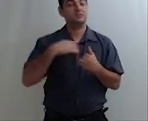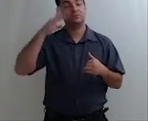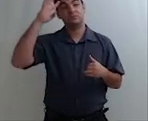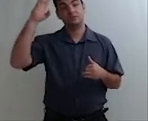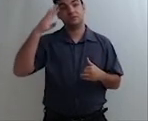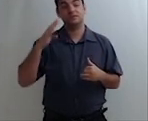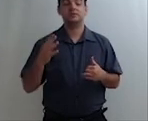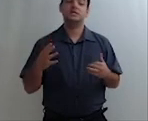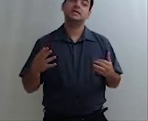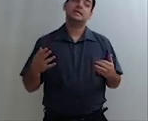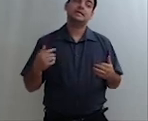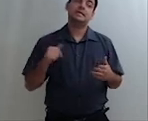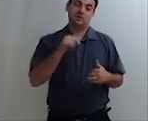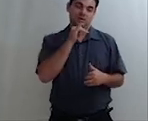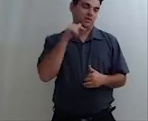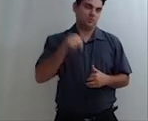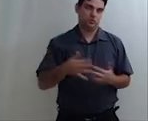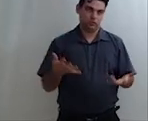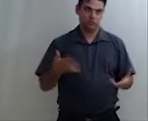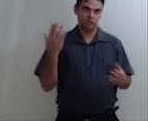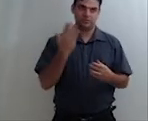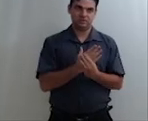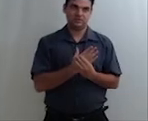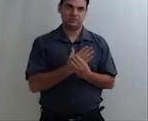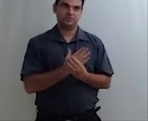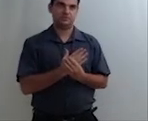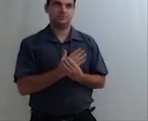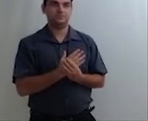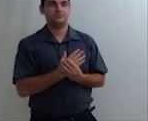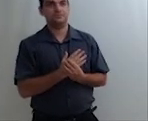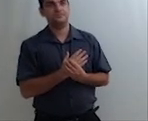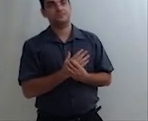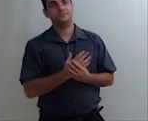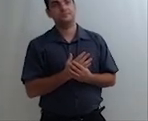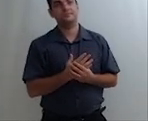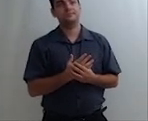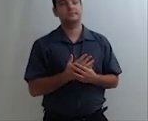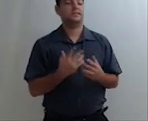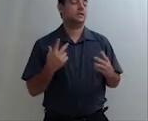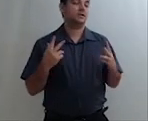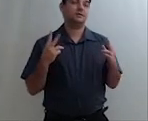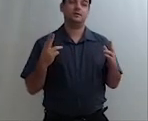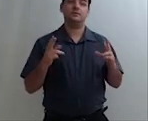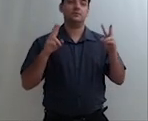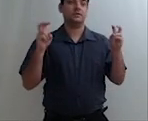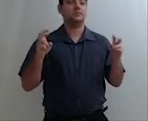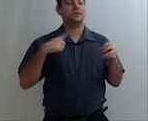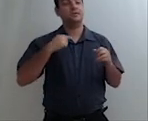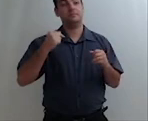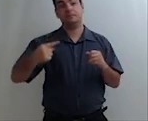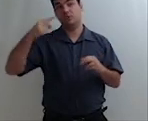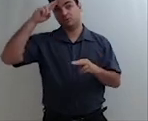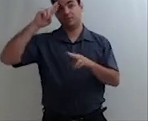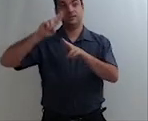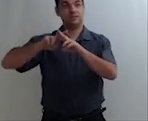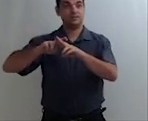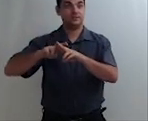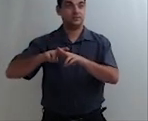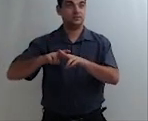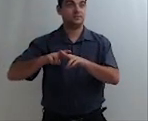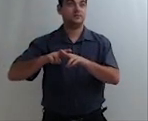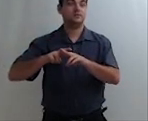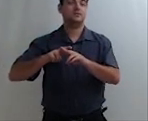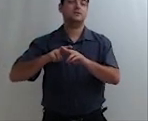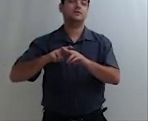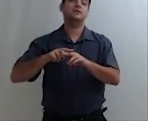caso aqui evidentemente reflete uma prisão decretada nesse